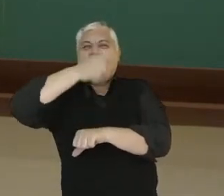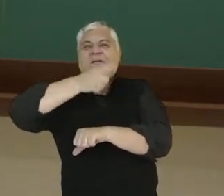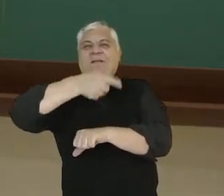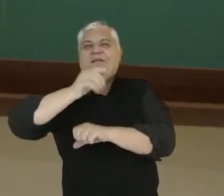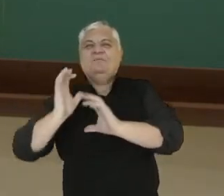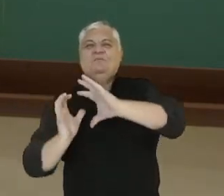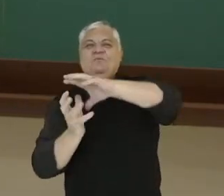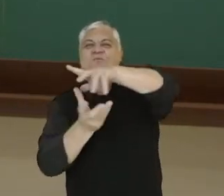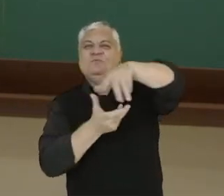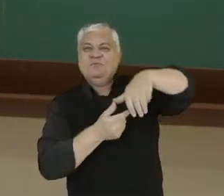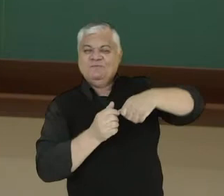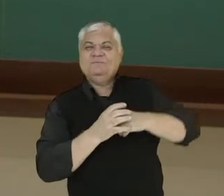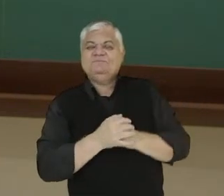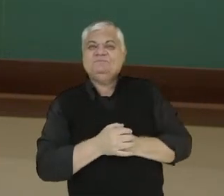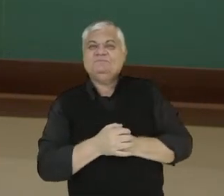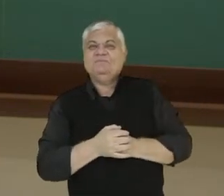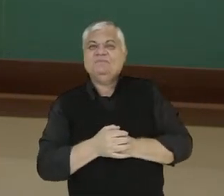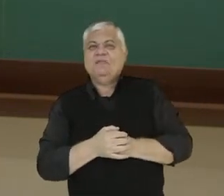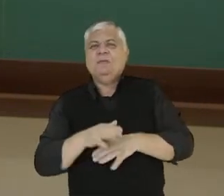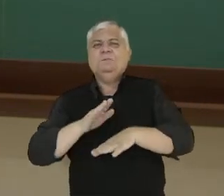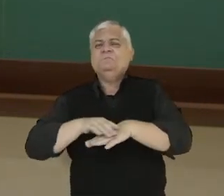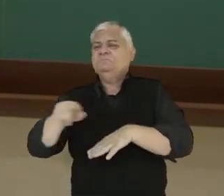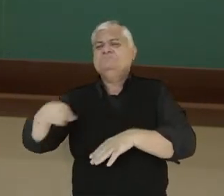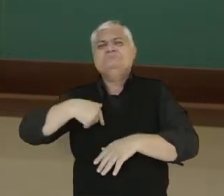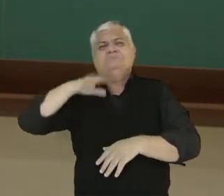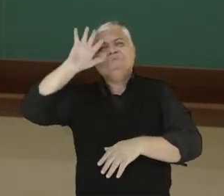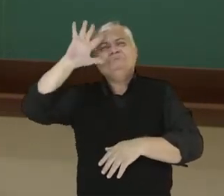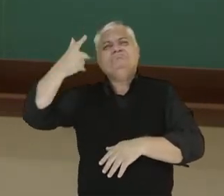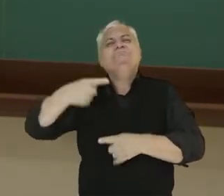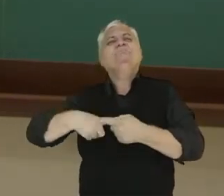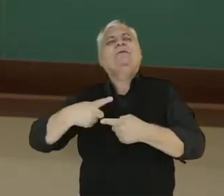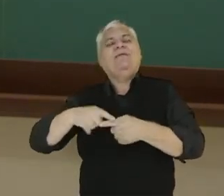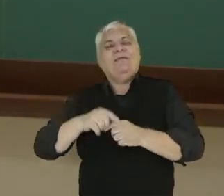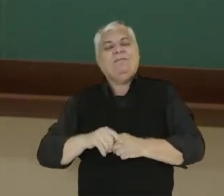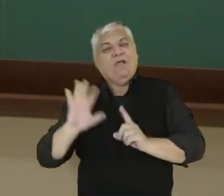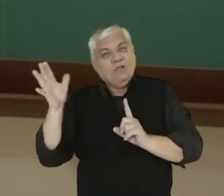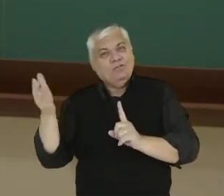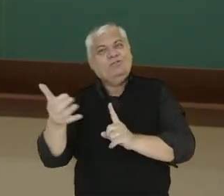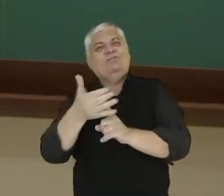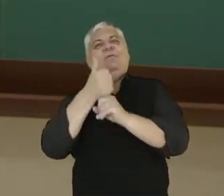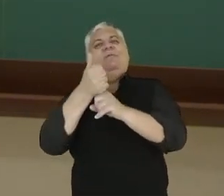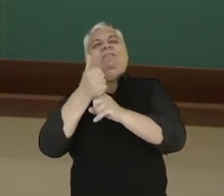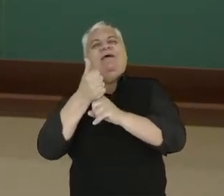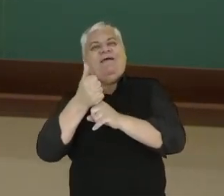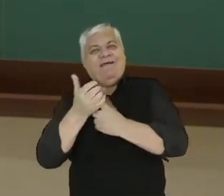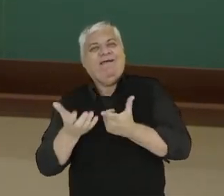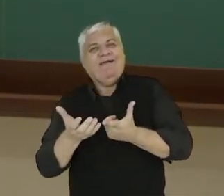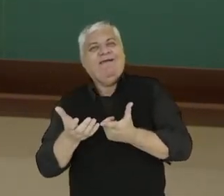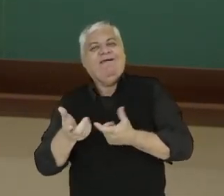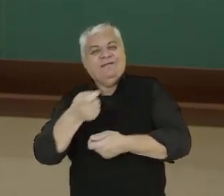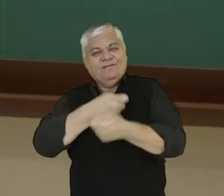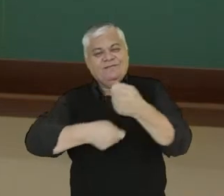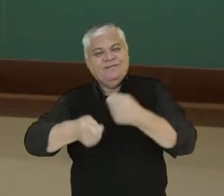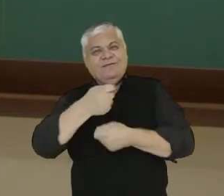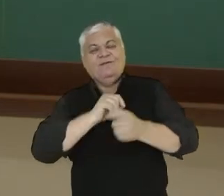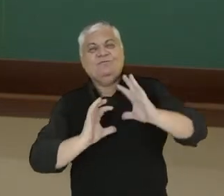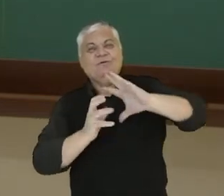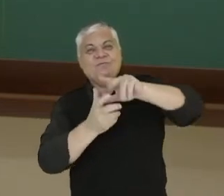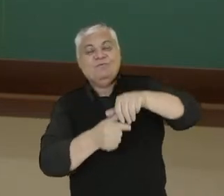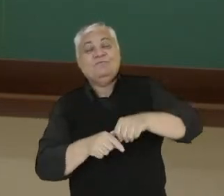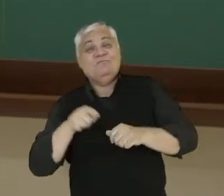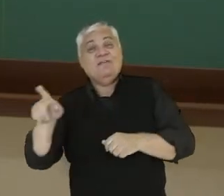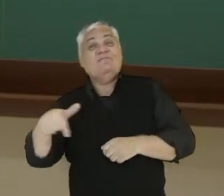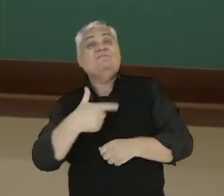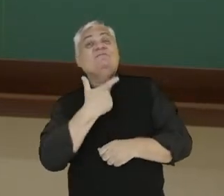Então, por que que ela toma essa decisão? Para dominar a maior parte do mercado mundial. Há uma